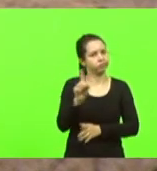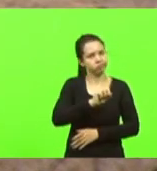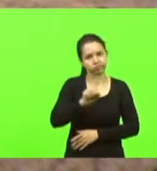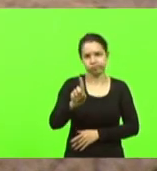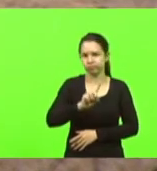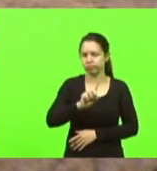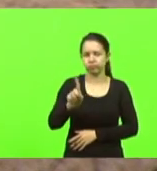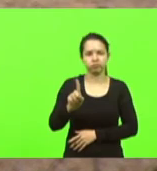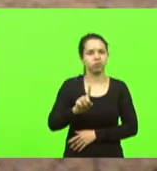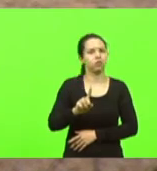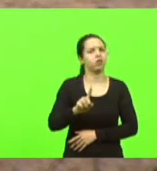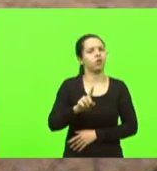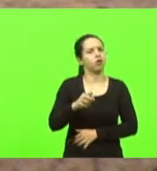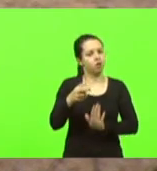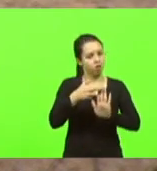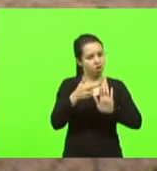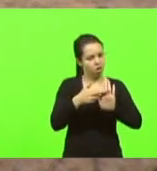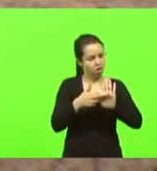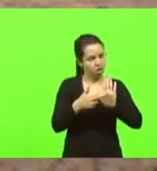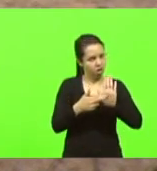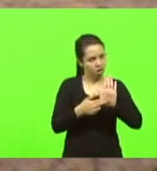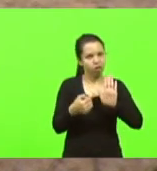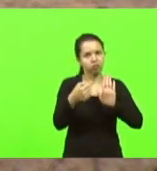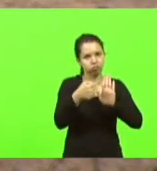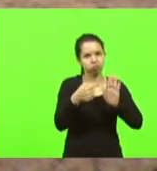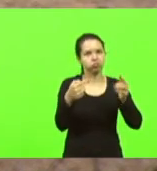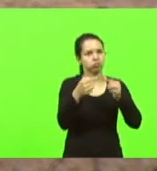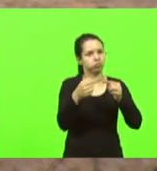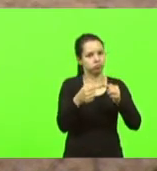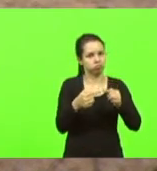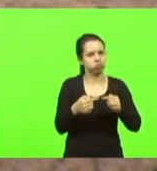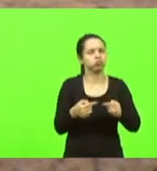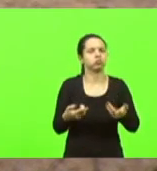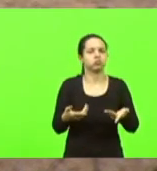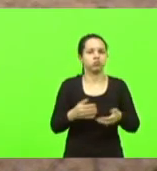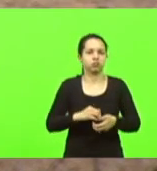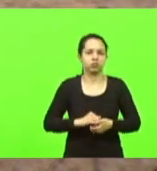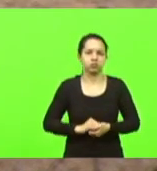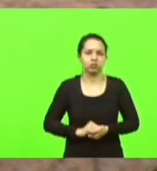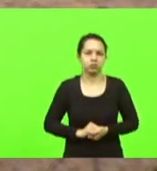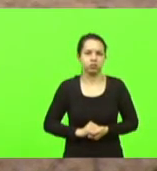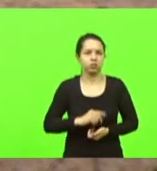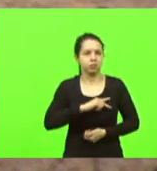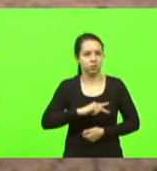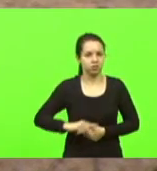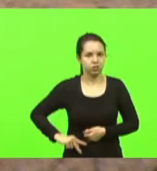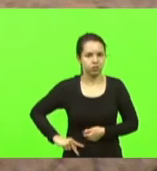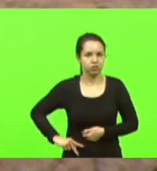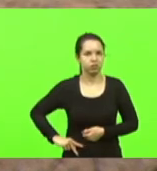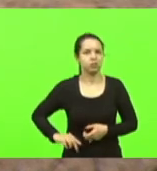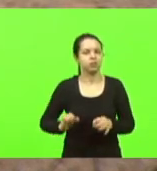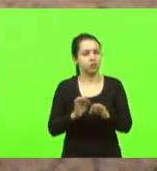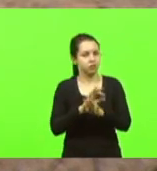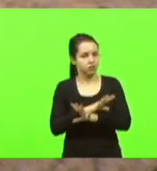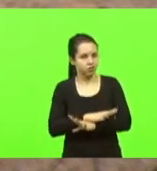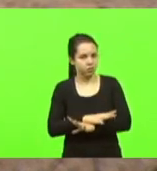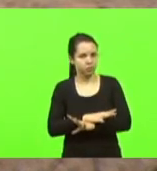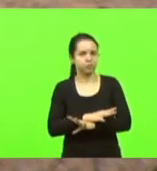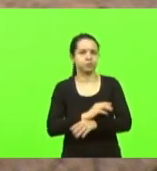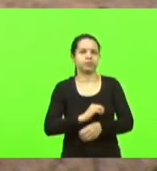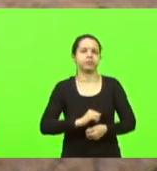as coisas como as regras são seu presidente para concluir